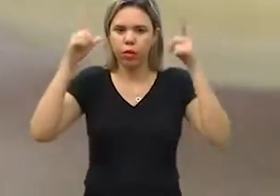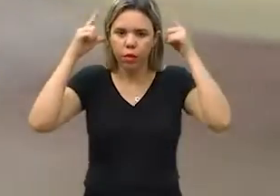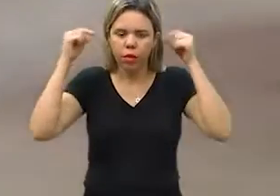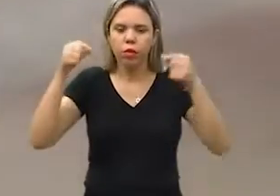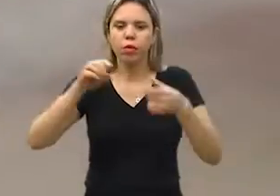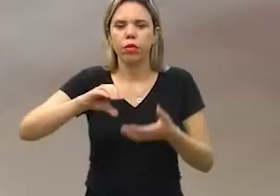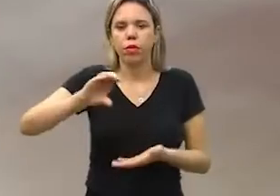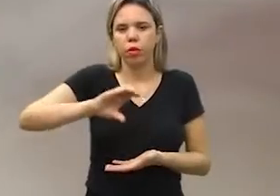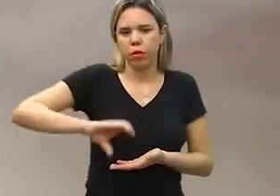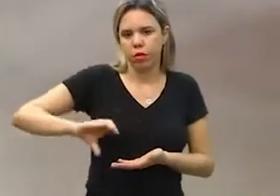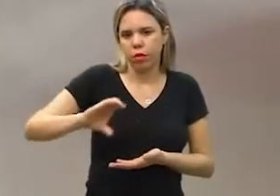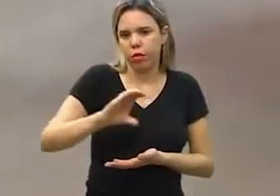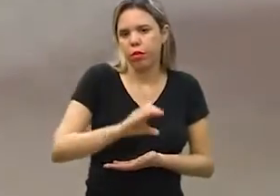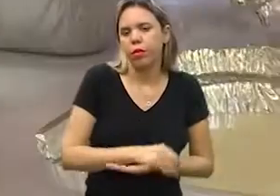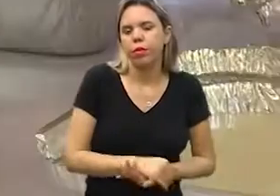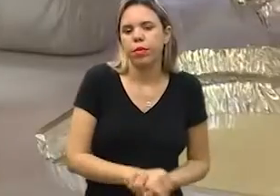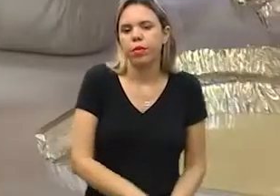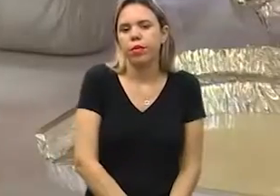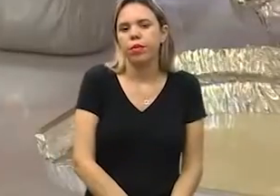holandês.